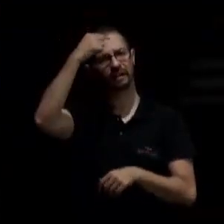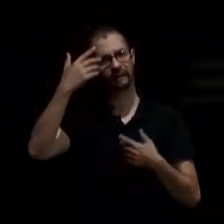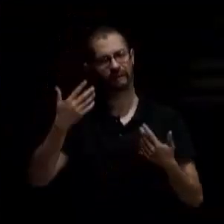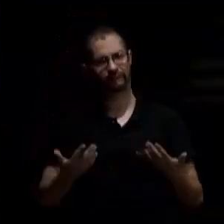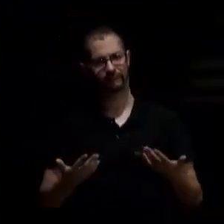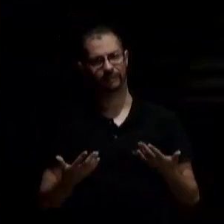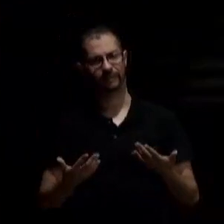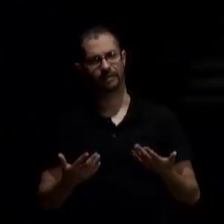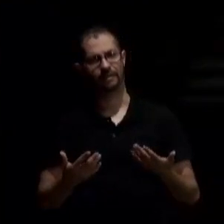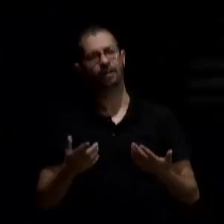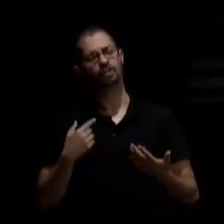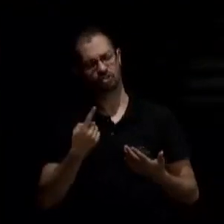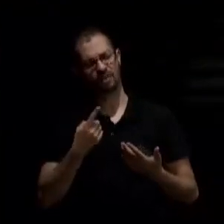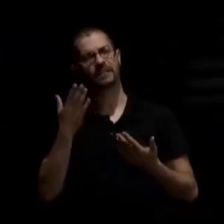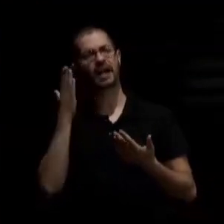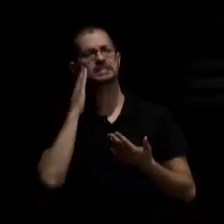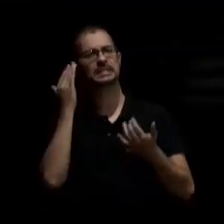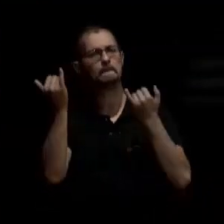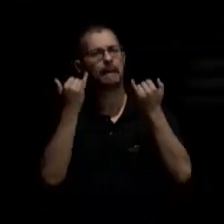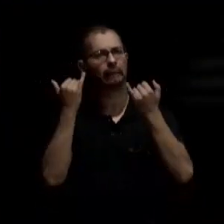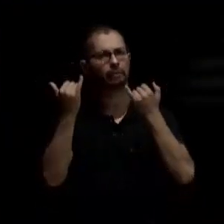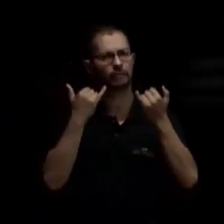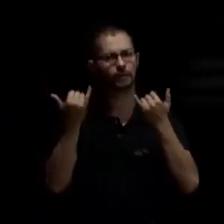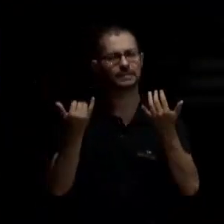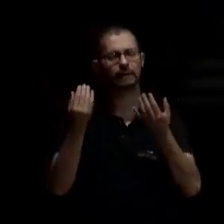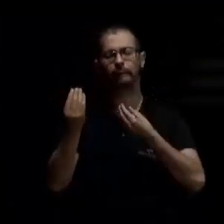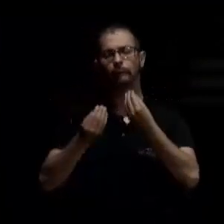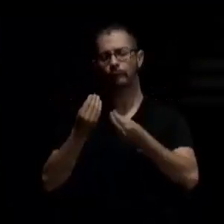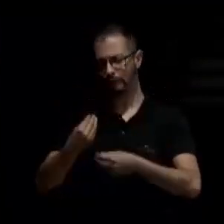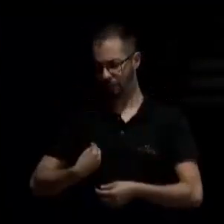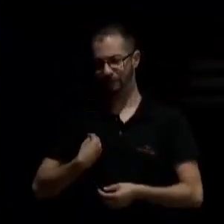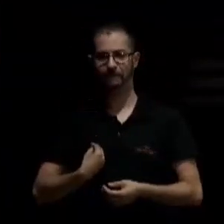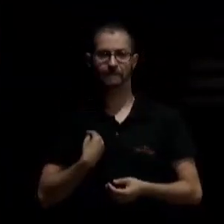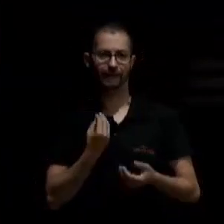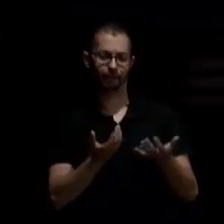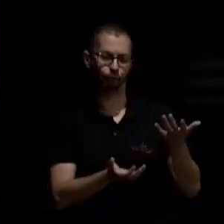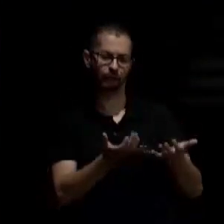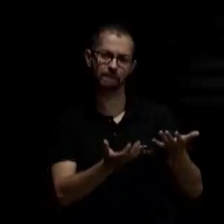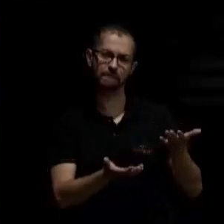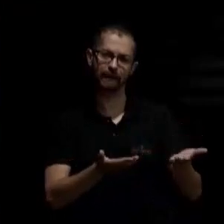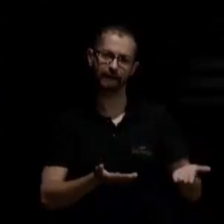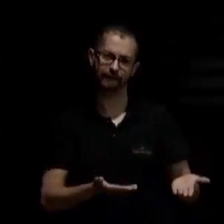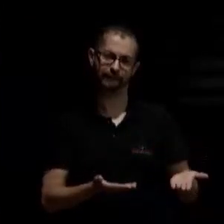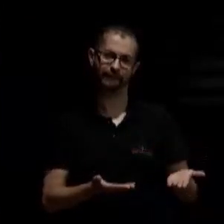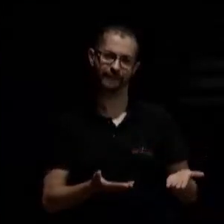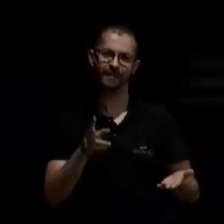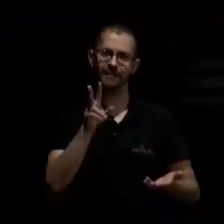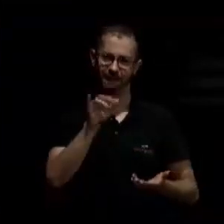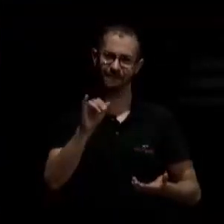ficar sabendo maravilhosamente como viver no inferno. Vai ter uma